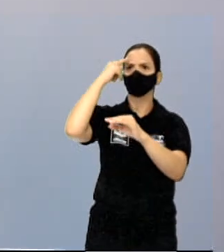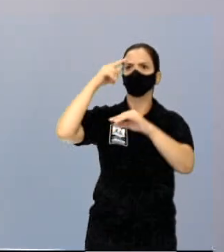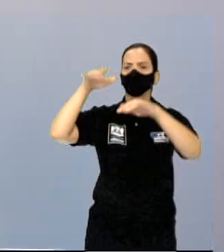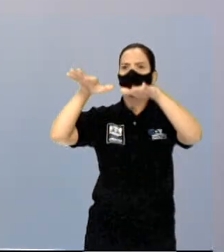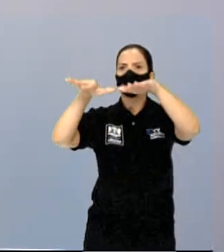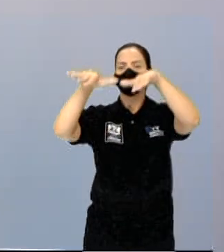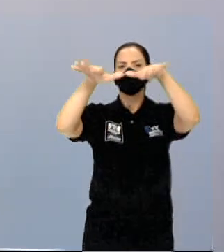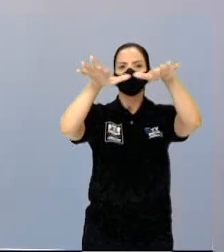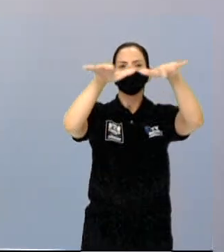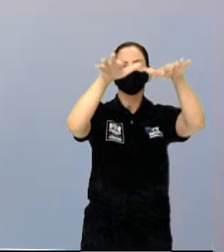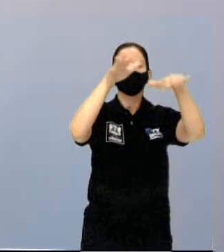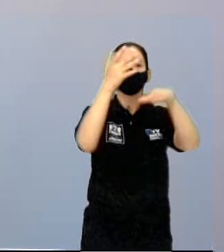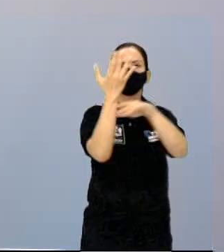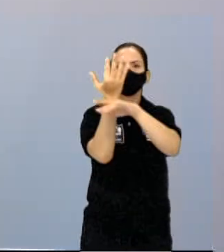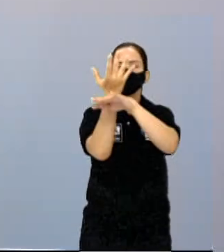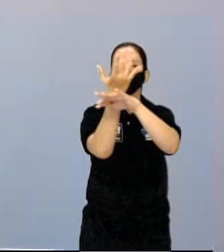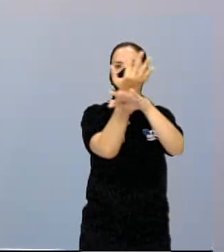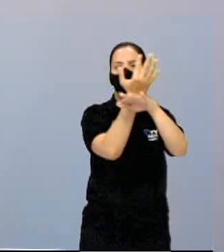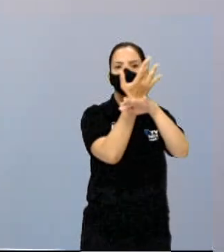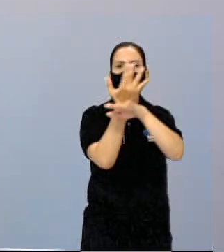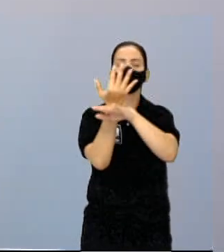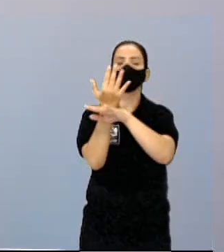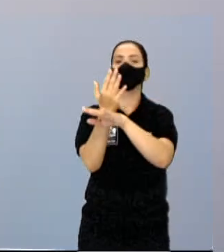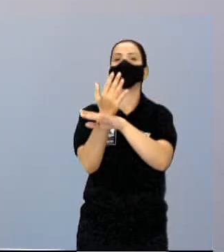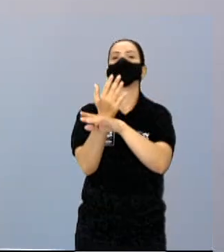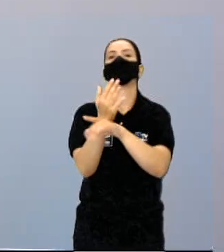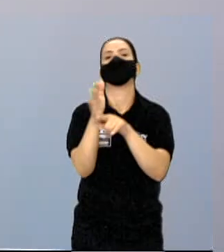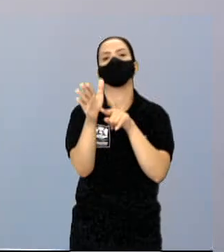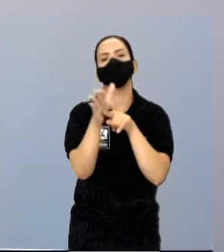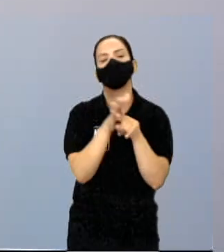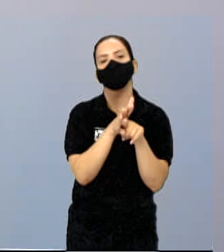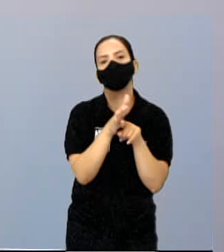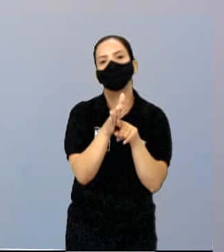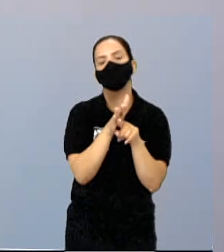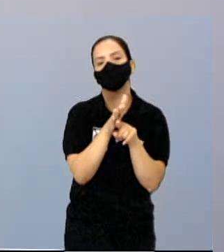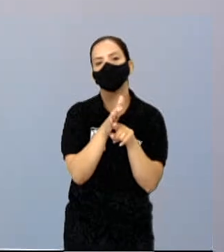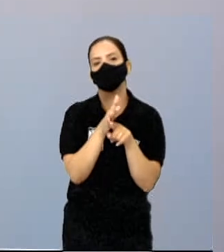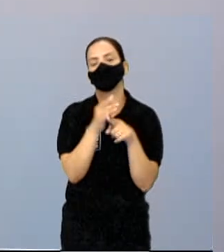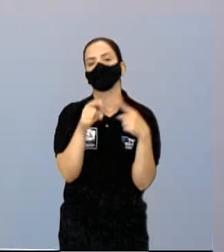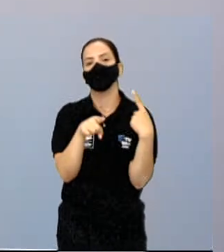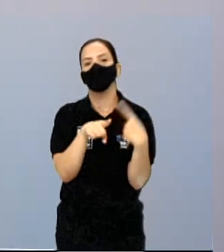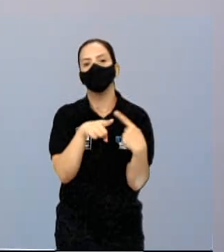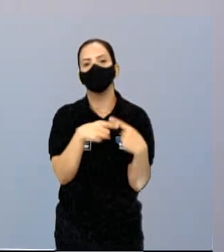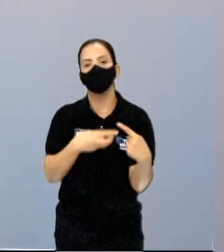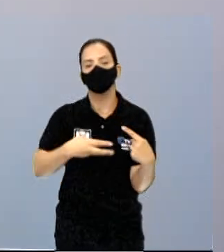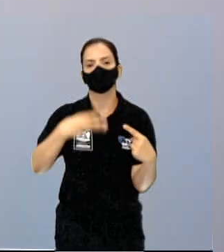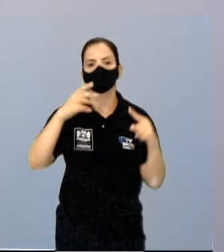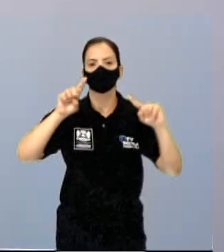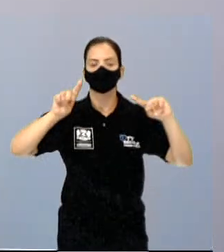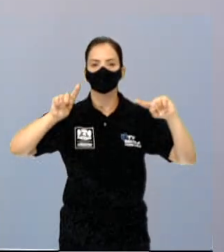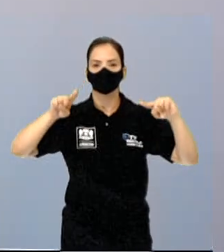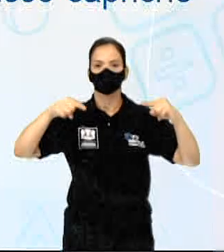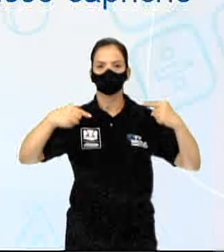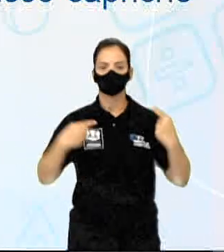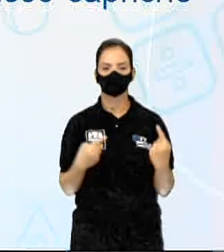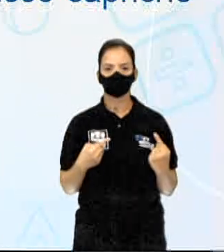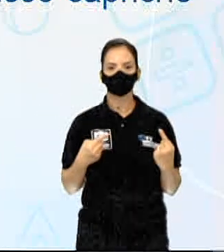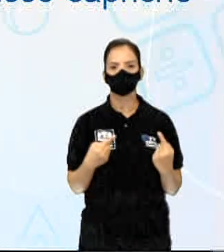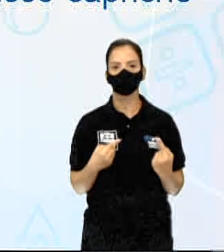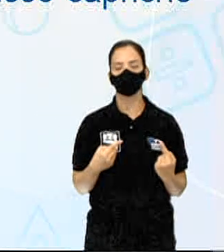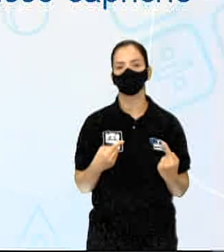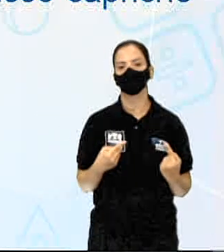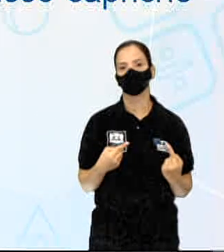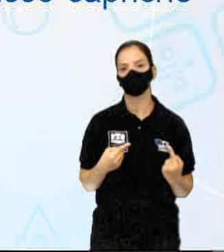voando. Então, eu quero que vocês façam uma pesquisa sobre isso. Por quê? No terceiro desafio, vocês vão estar aí